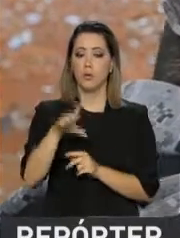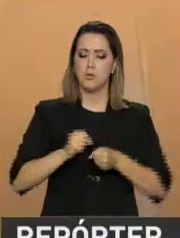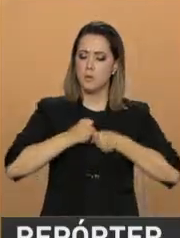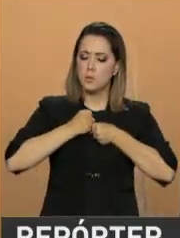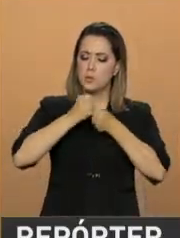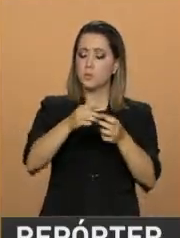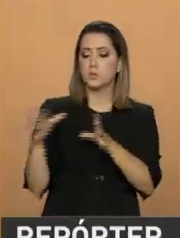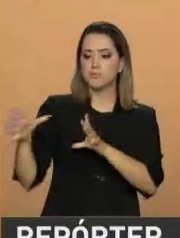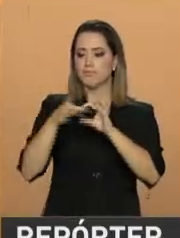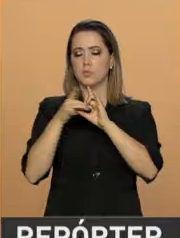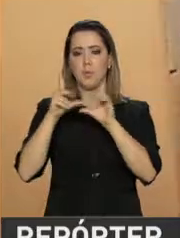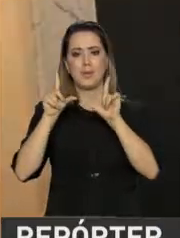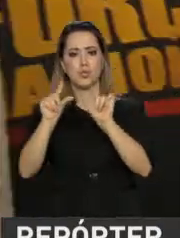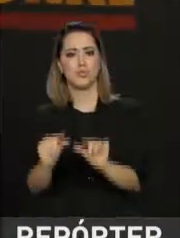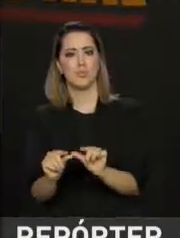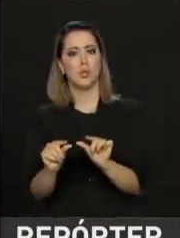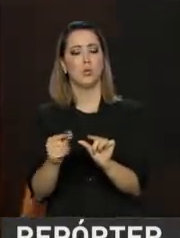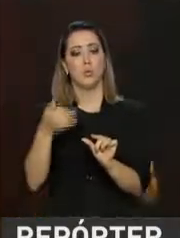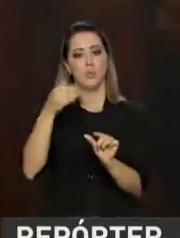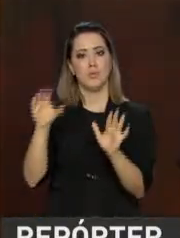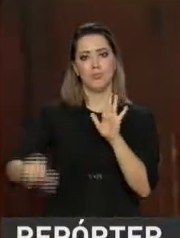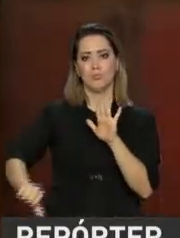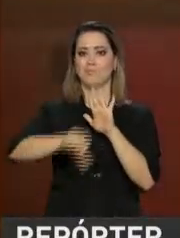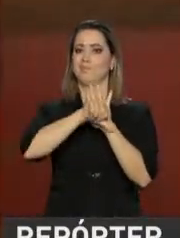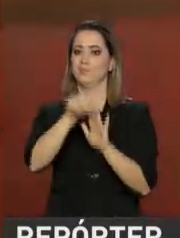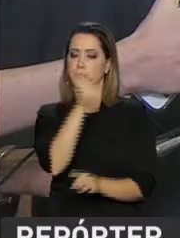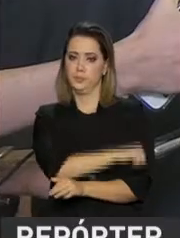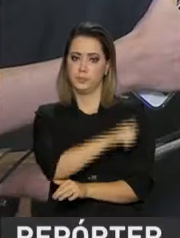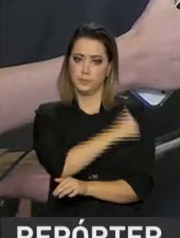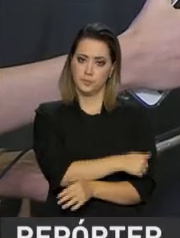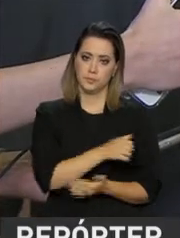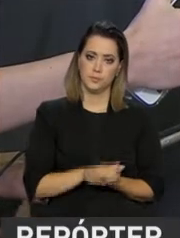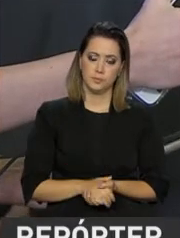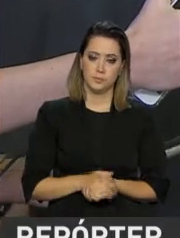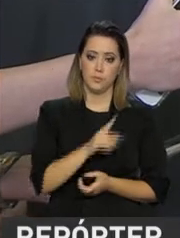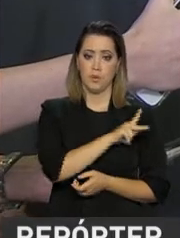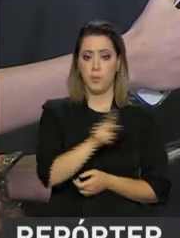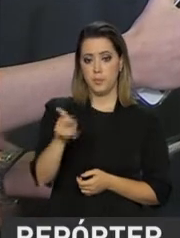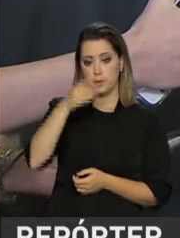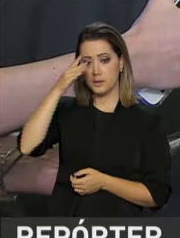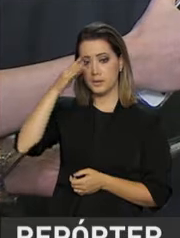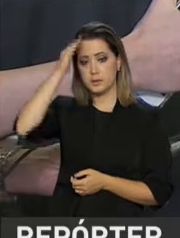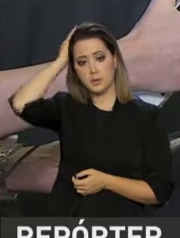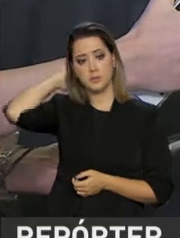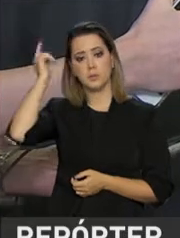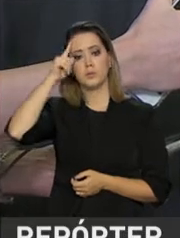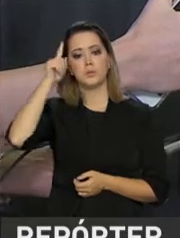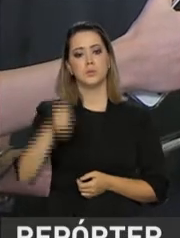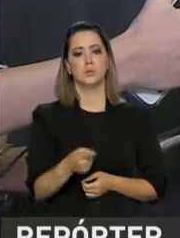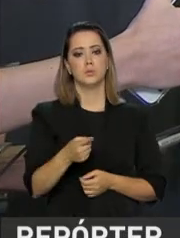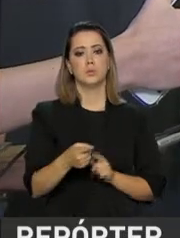esforço para reduzir a criminalidade no rio de janeiro o presidente da república definiu com muita